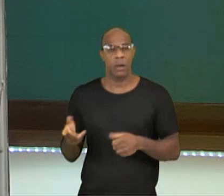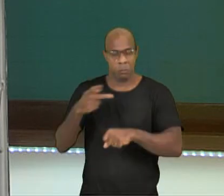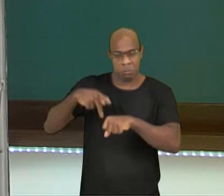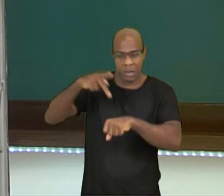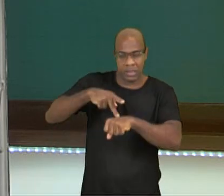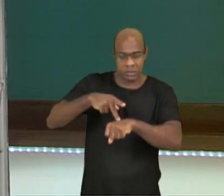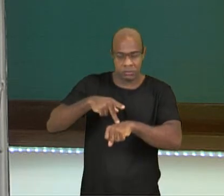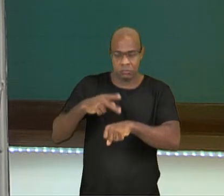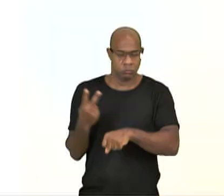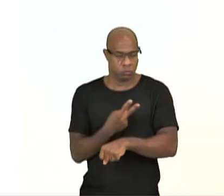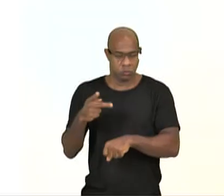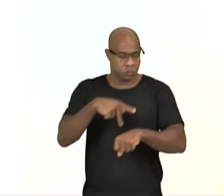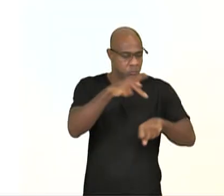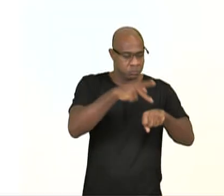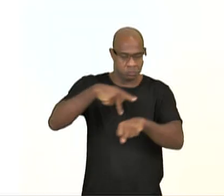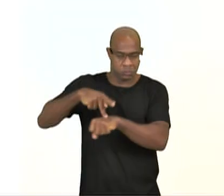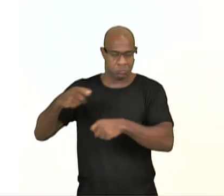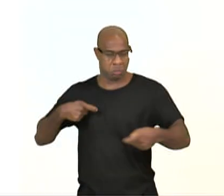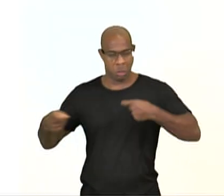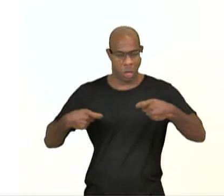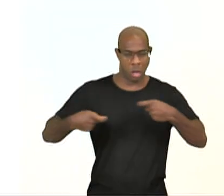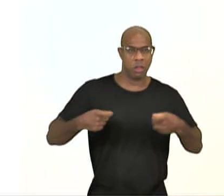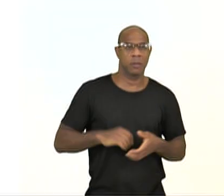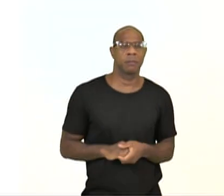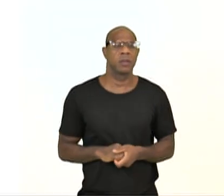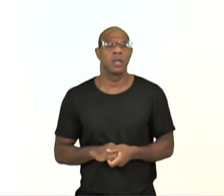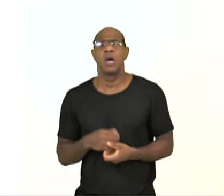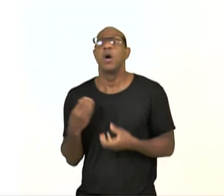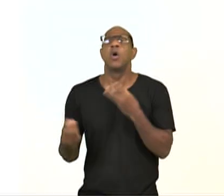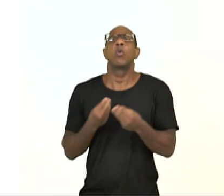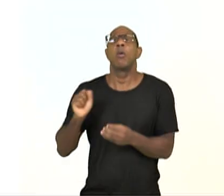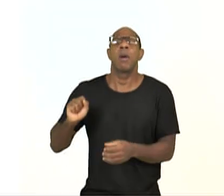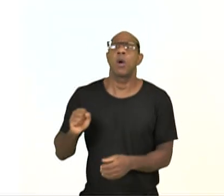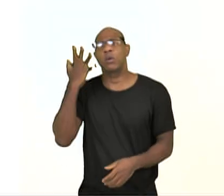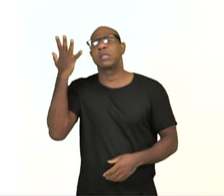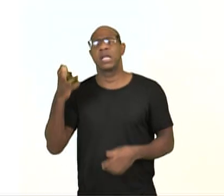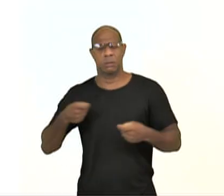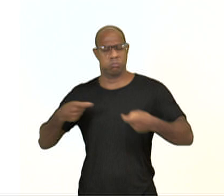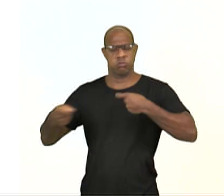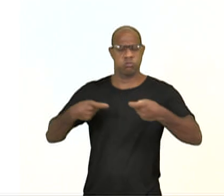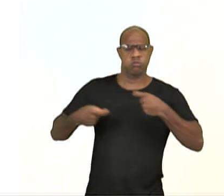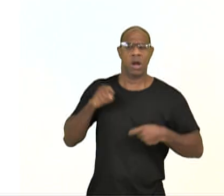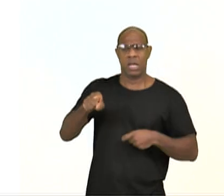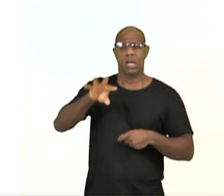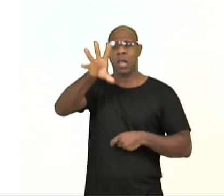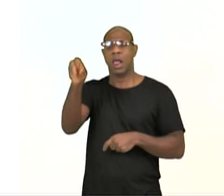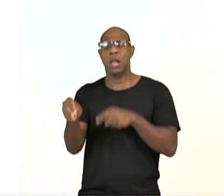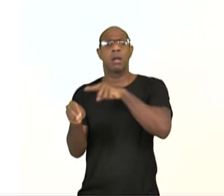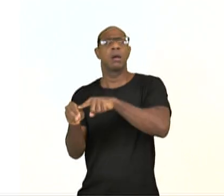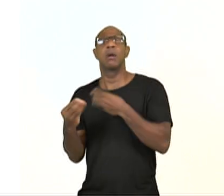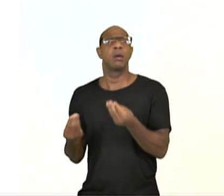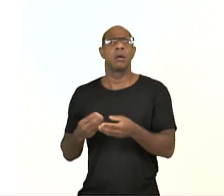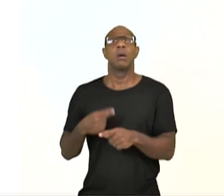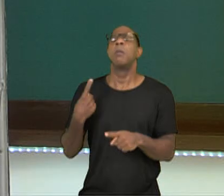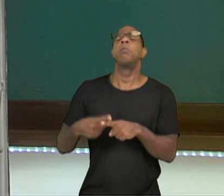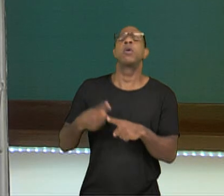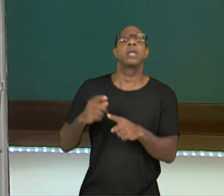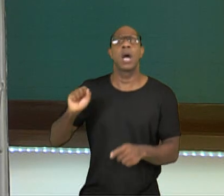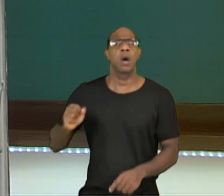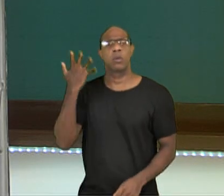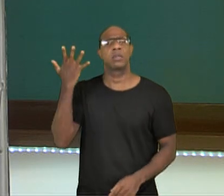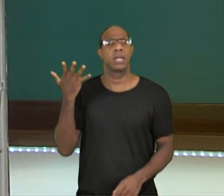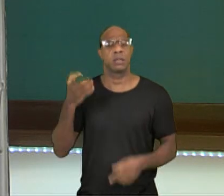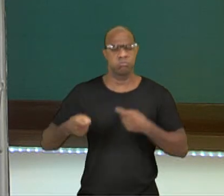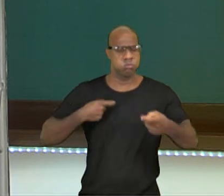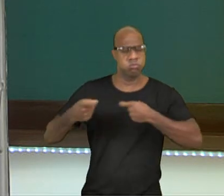com o outro. Como ocorrem esses conflitos no continente africano? Você sabe por que ocorrem esses